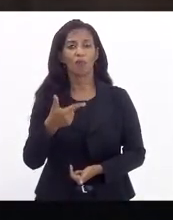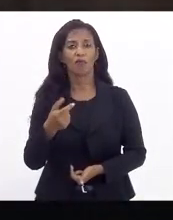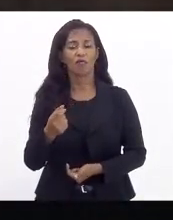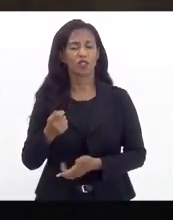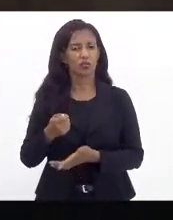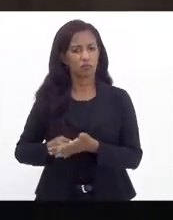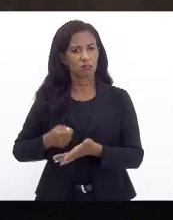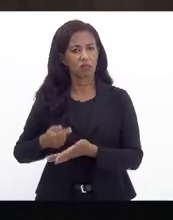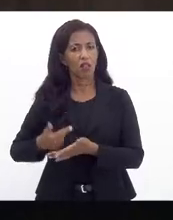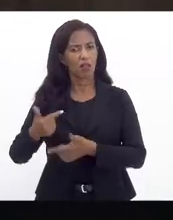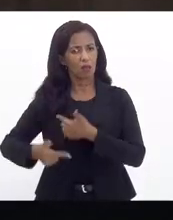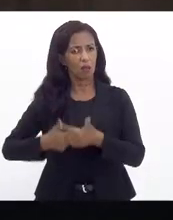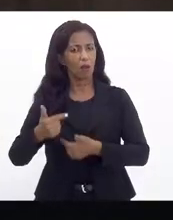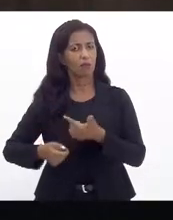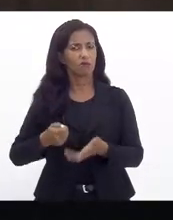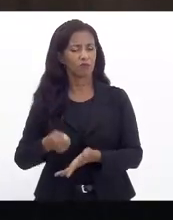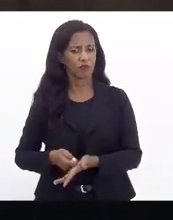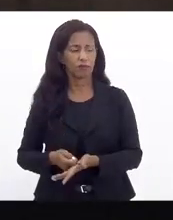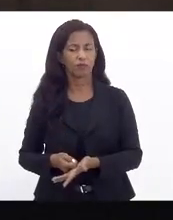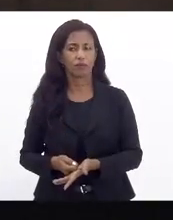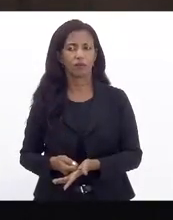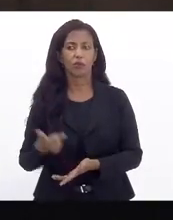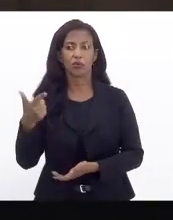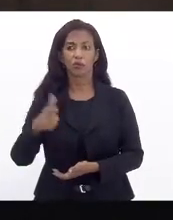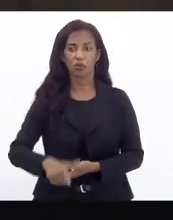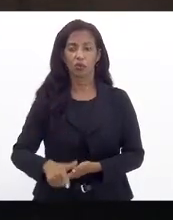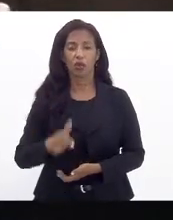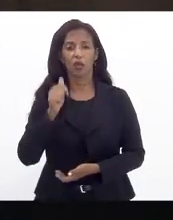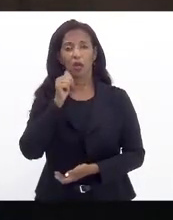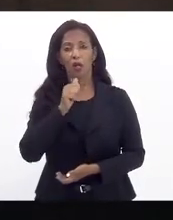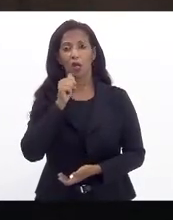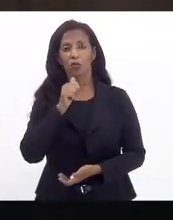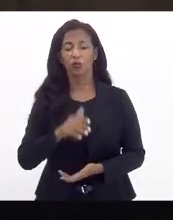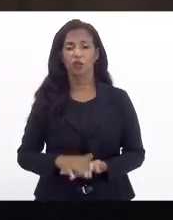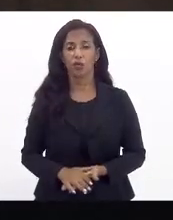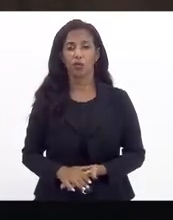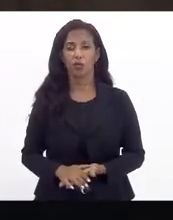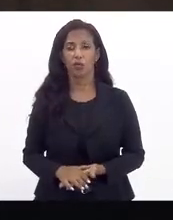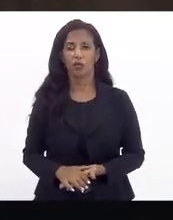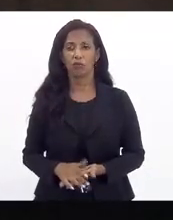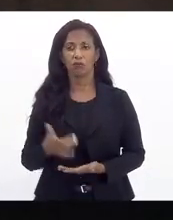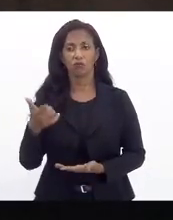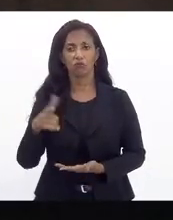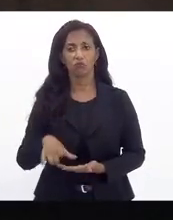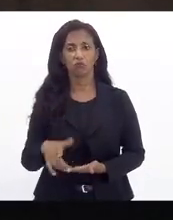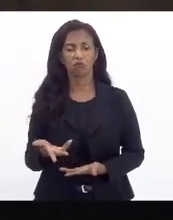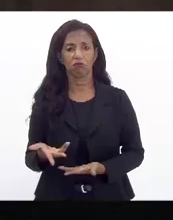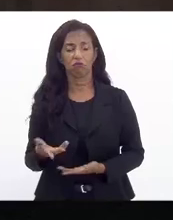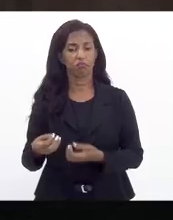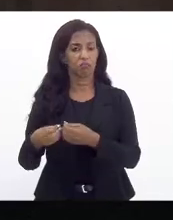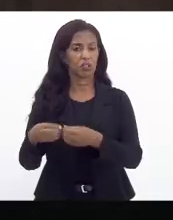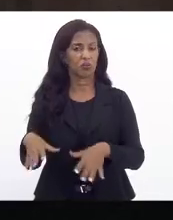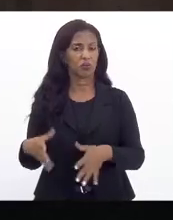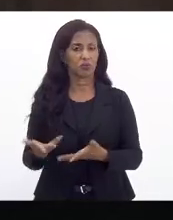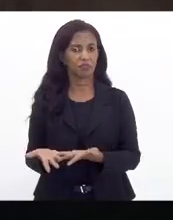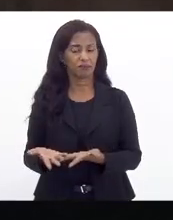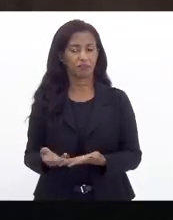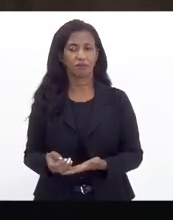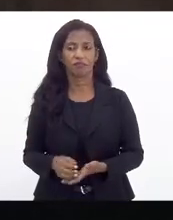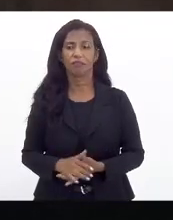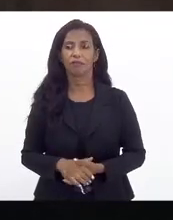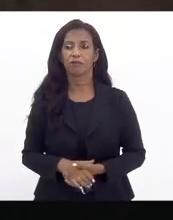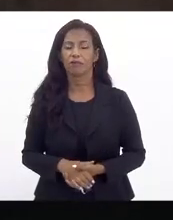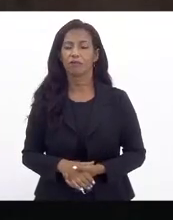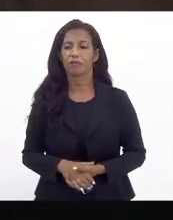exercício policial para os homens mais uma vez as mulheres estão sendo prejudicadas essa é a primeira